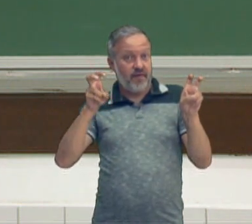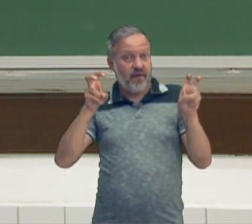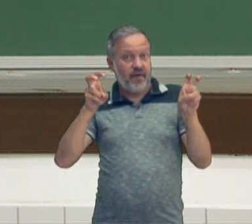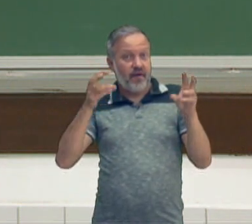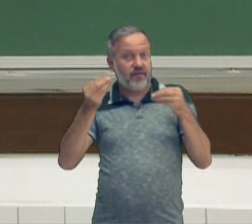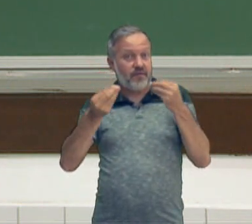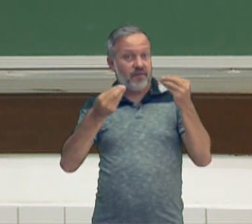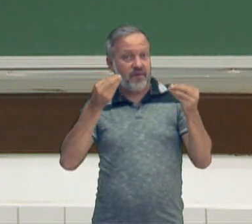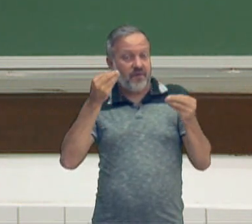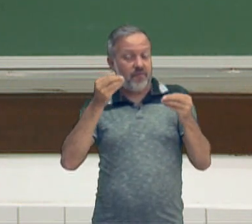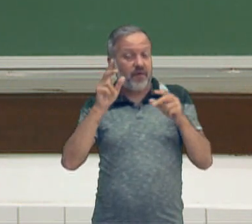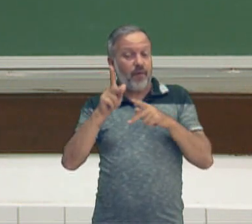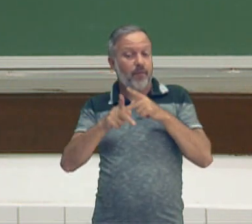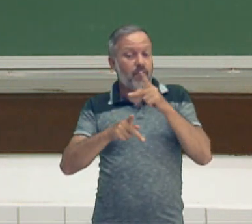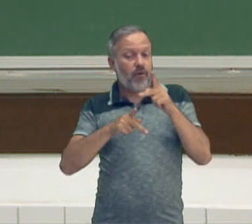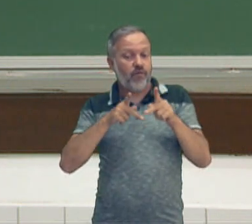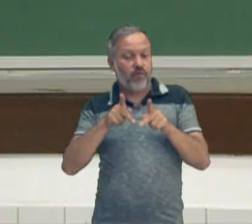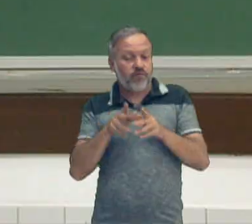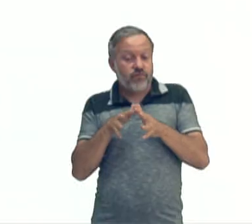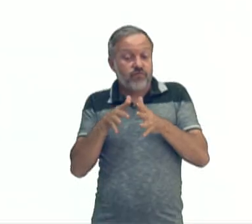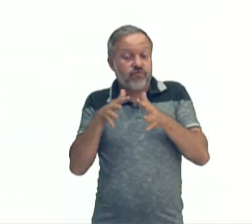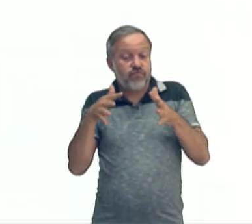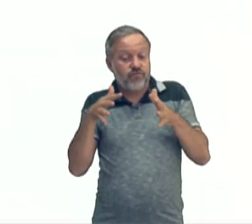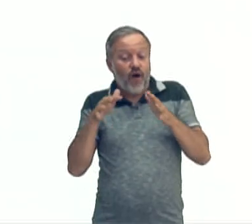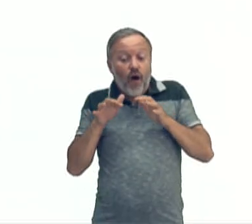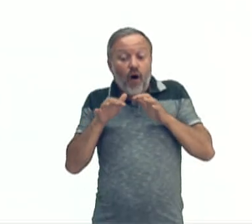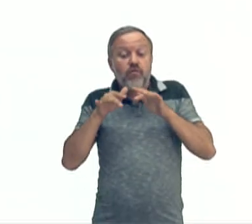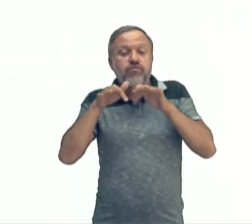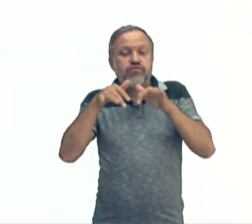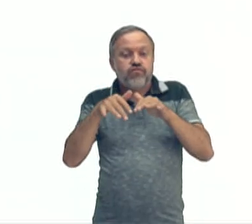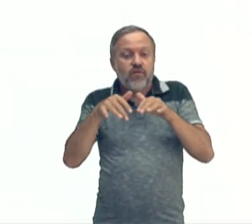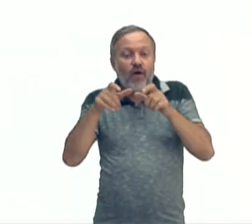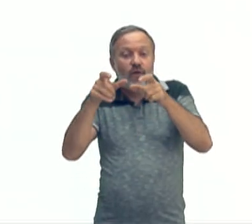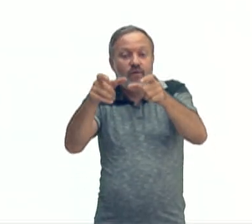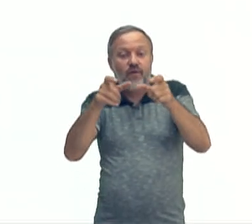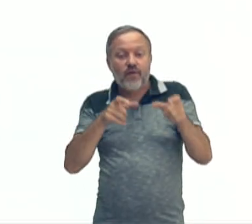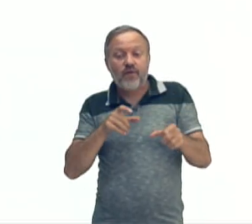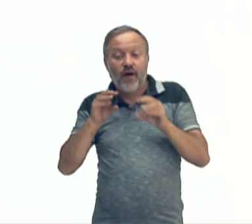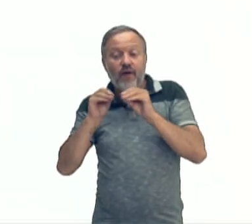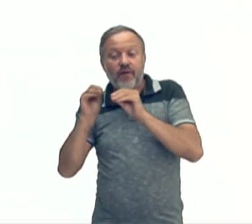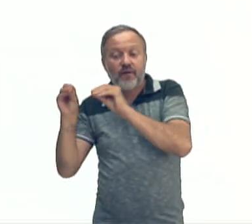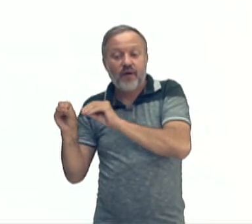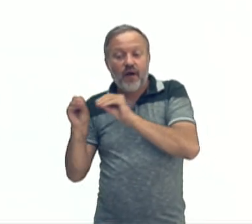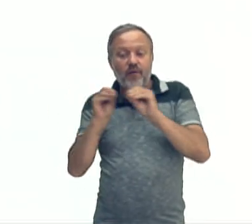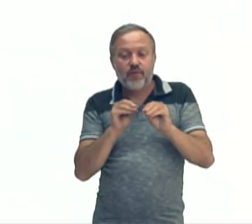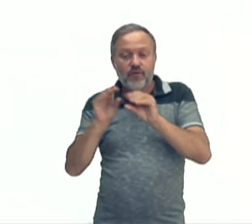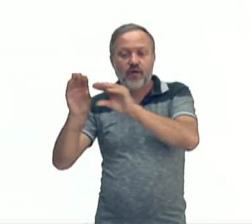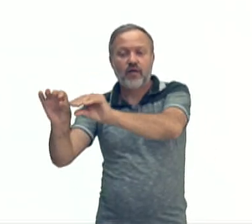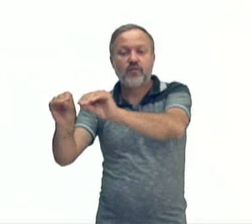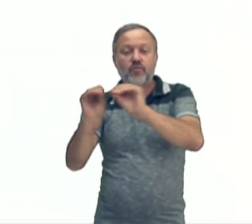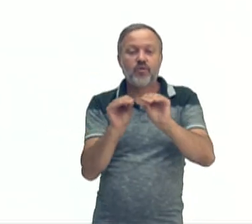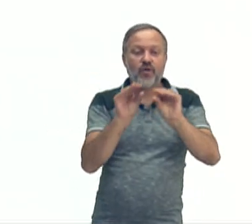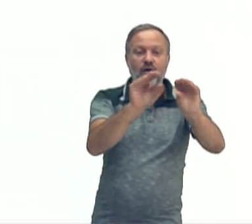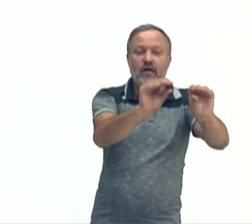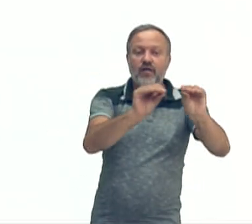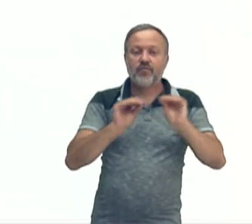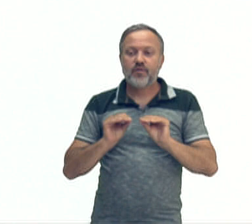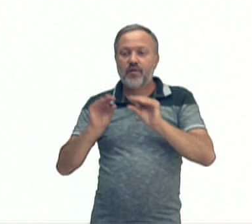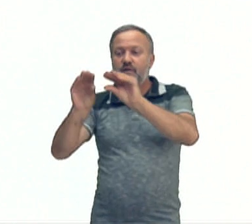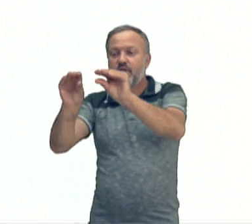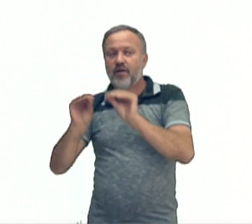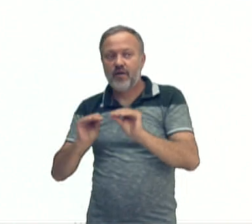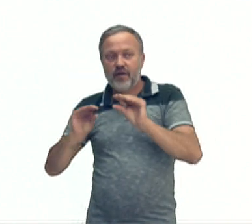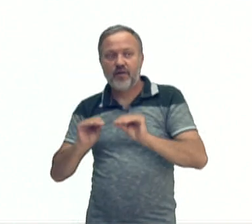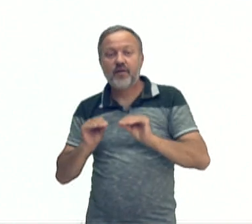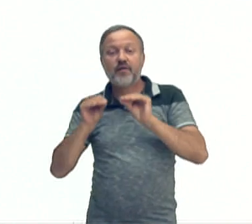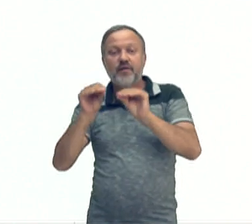tá? Vamos lá. O deslocamento de pessoas de um lugar para outro e é o que a gente chama